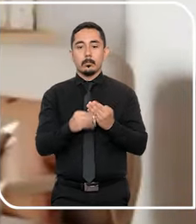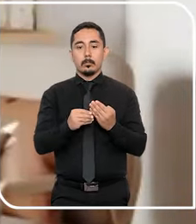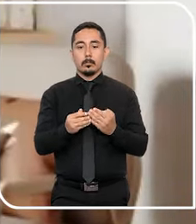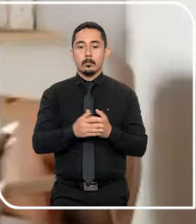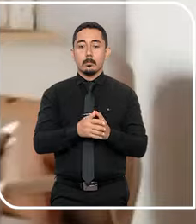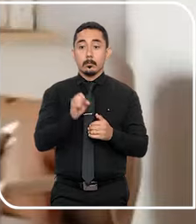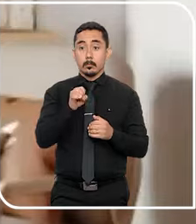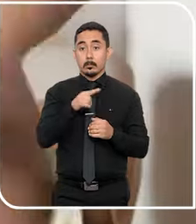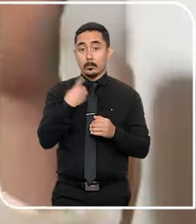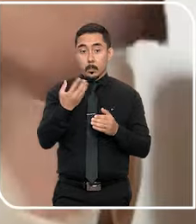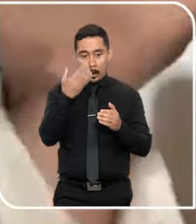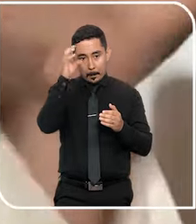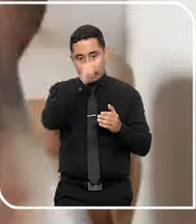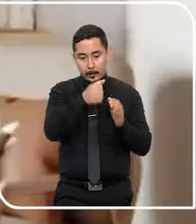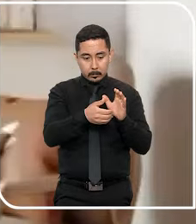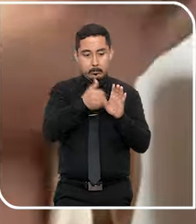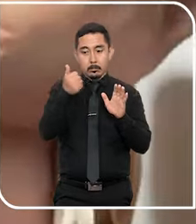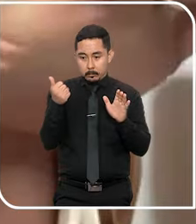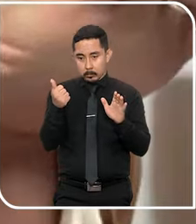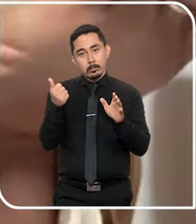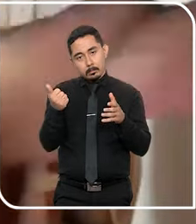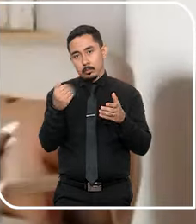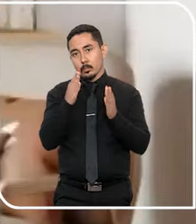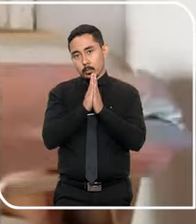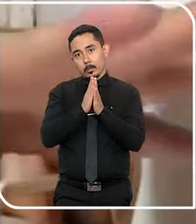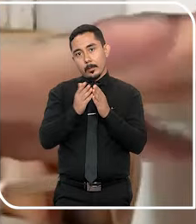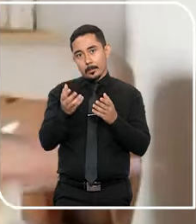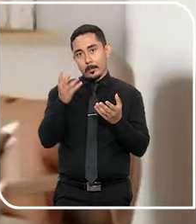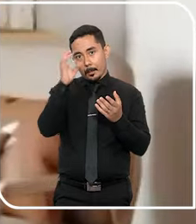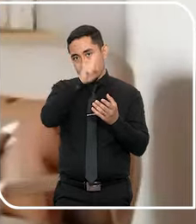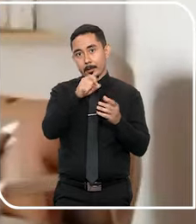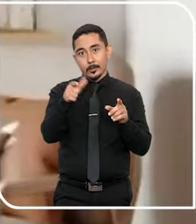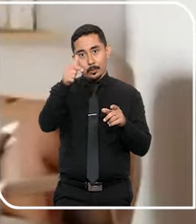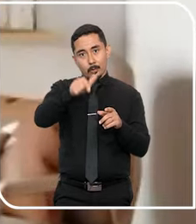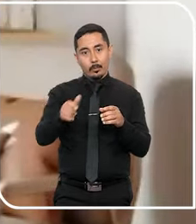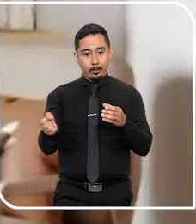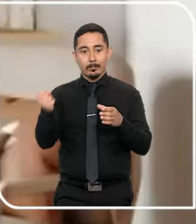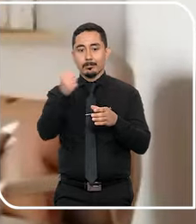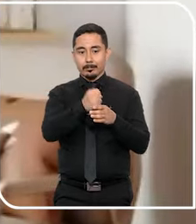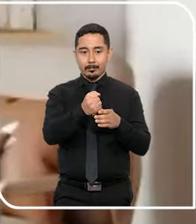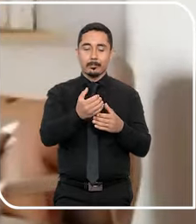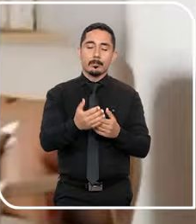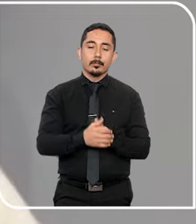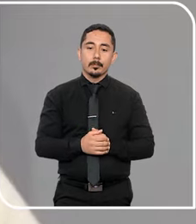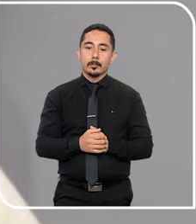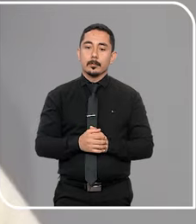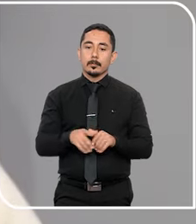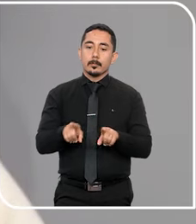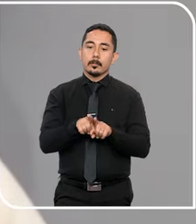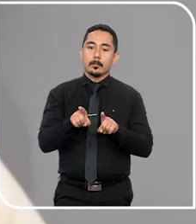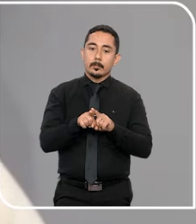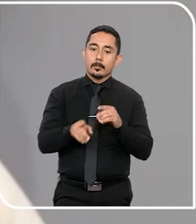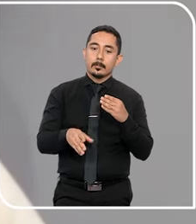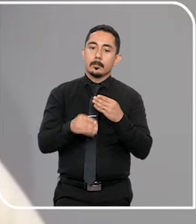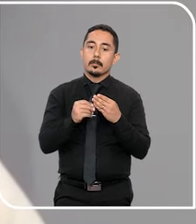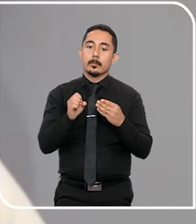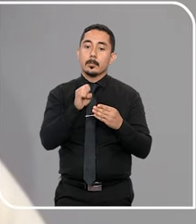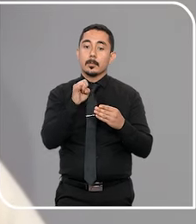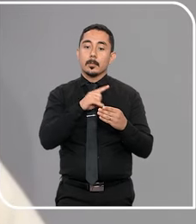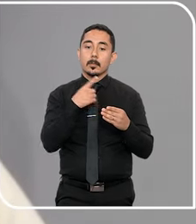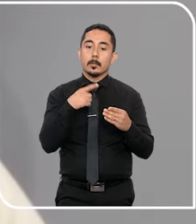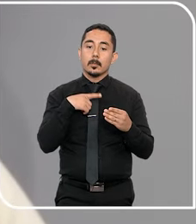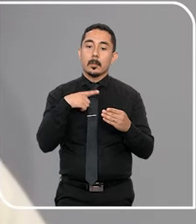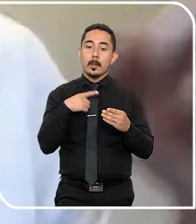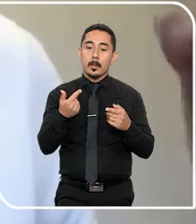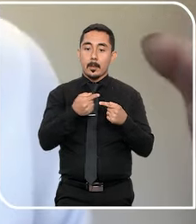para complementar mesmo então se a gente aprendeu a excluir bora aprender a incluir podemos muito bom e aí vou complementar a sua